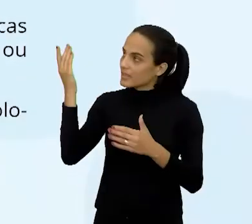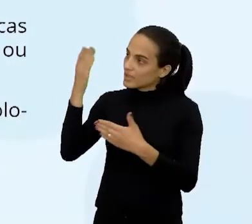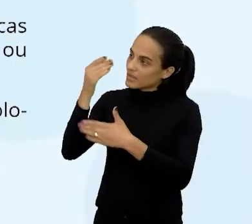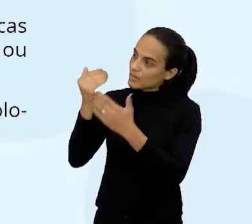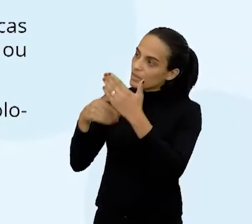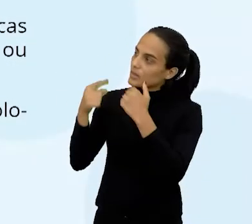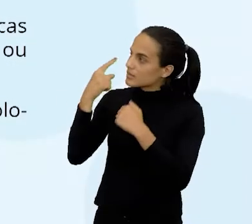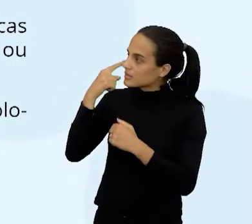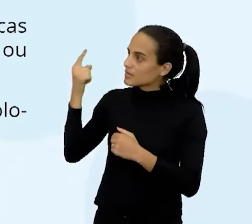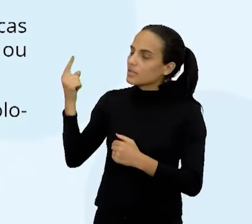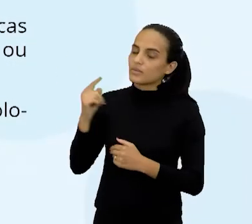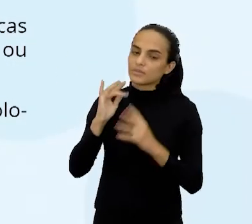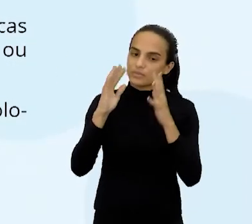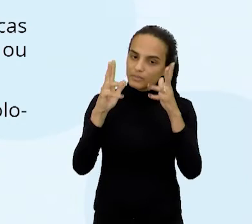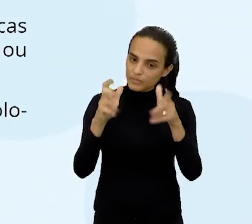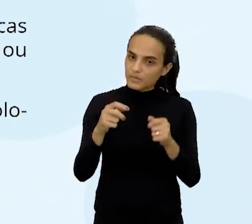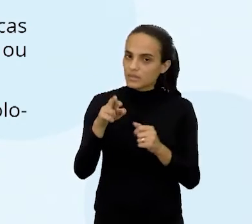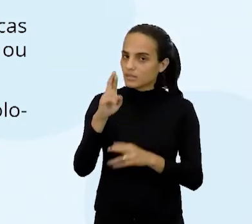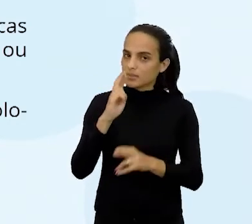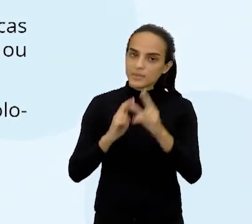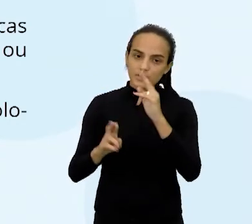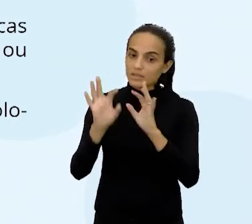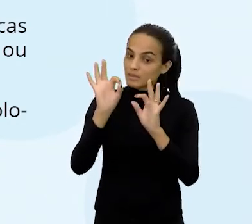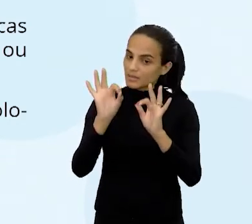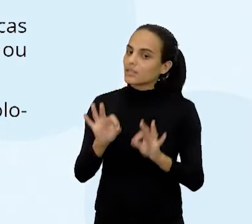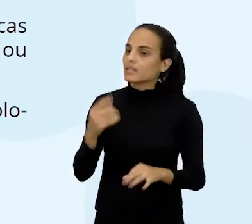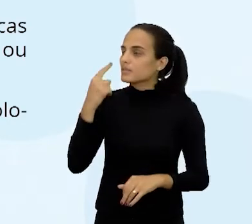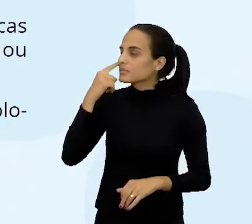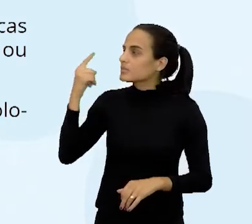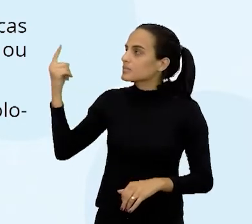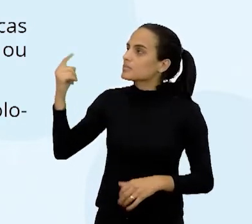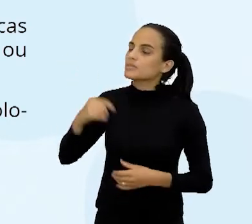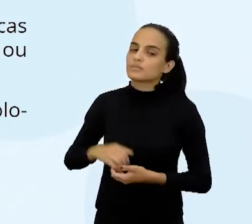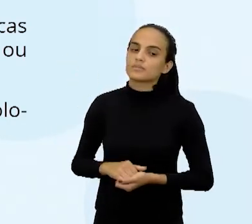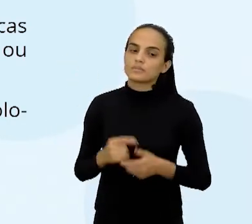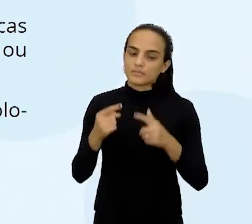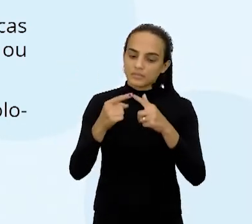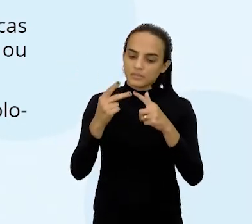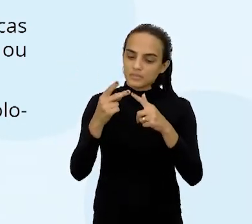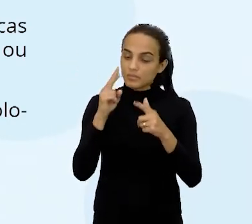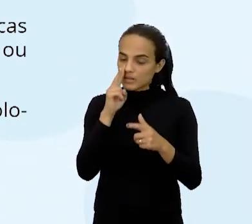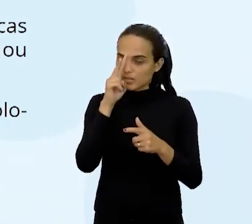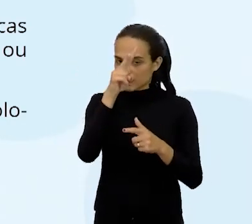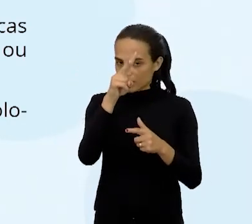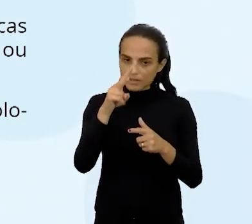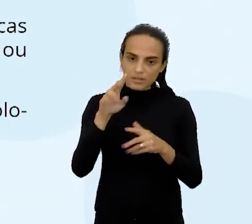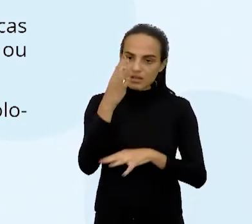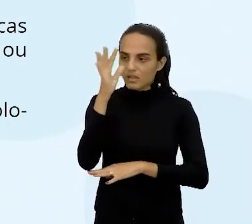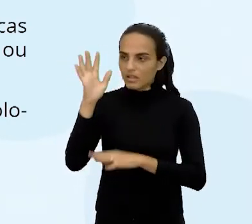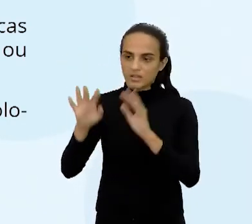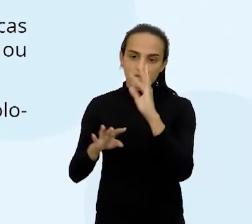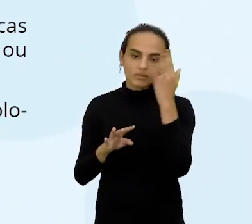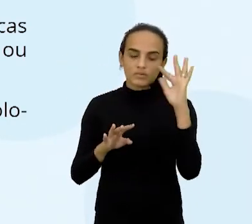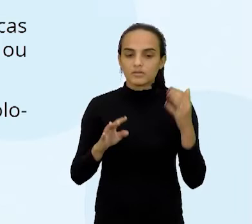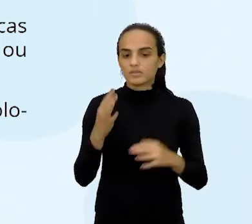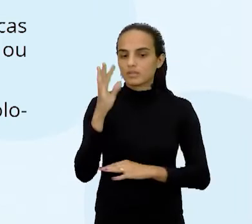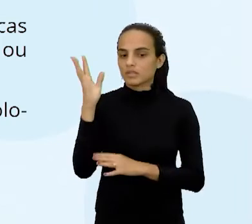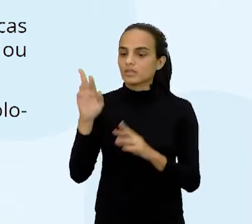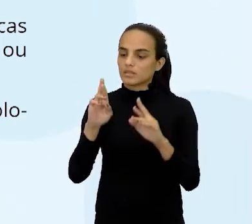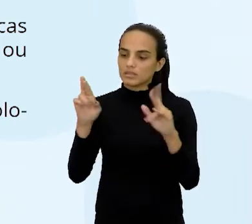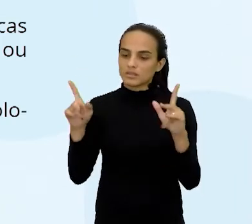estão certas, né? Então, existem 2 forças de natureza distinta, ou seja, 2 forças de naturezas diferentes, que